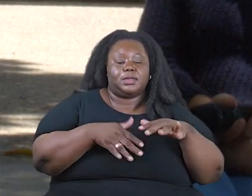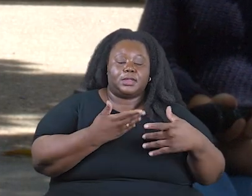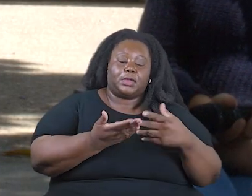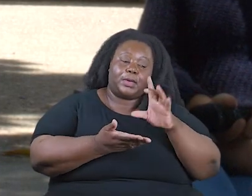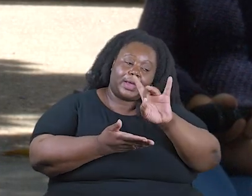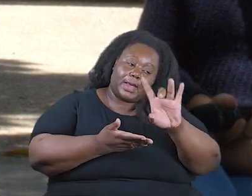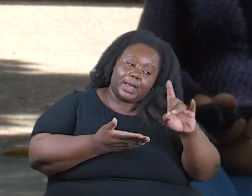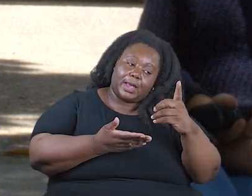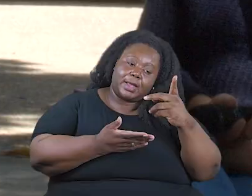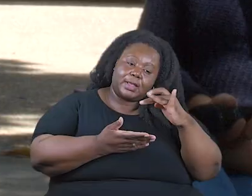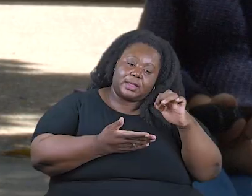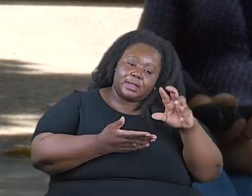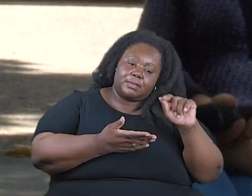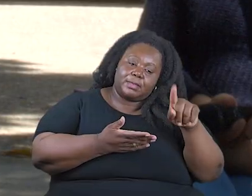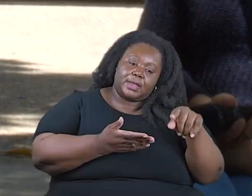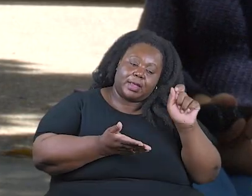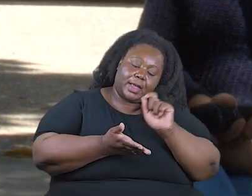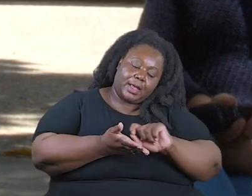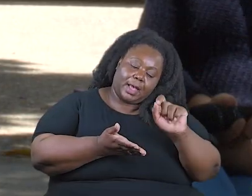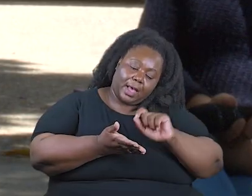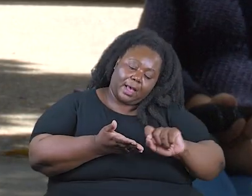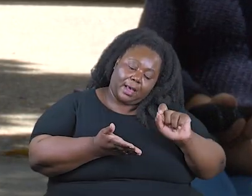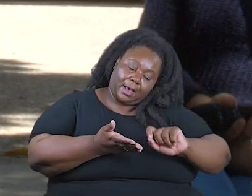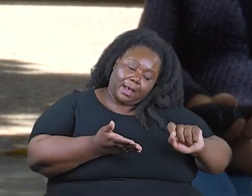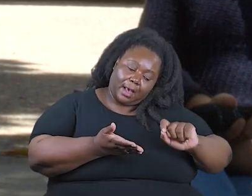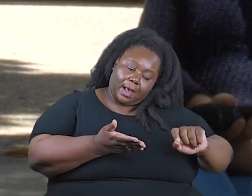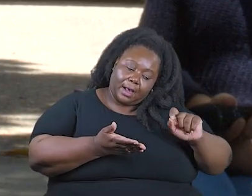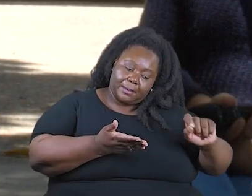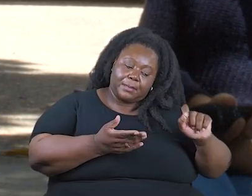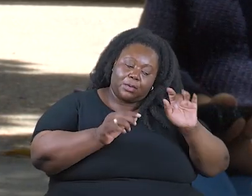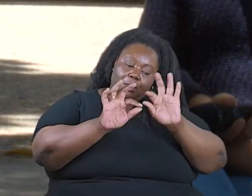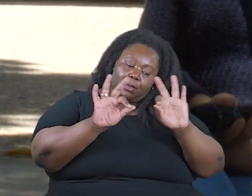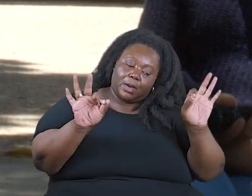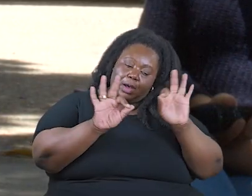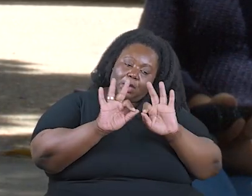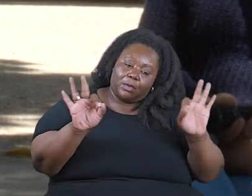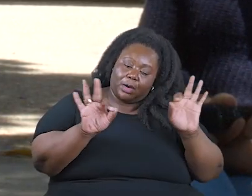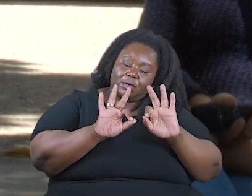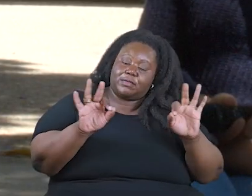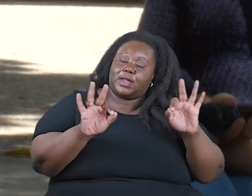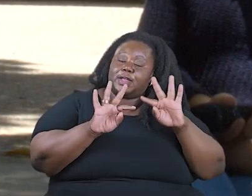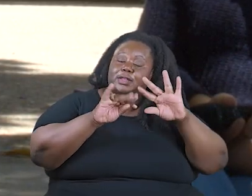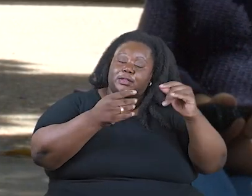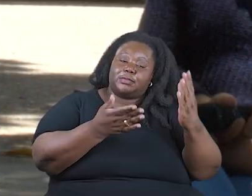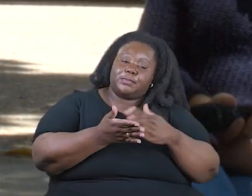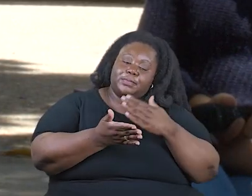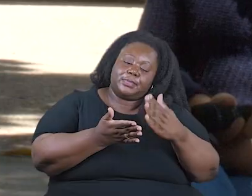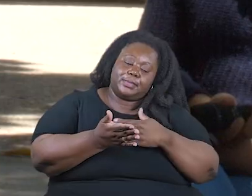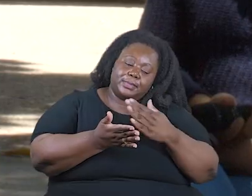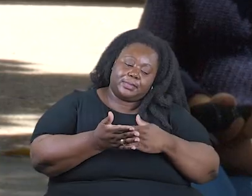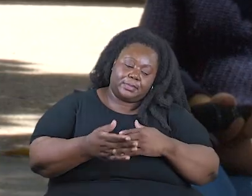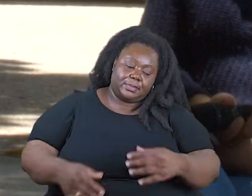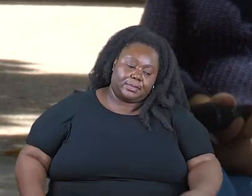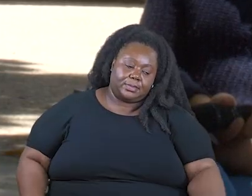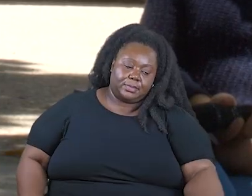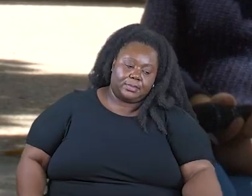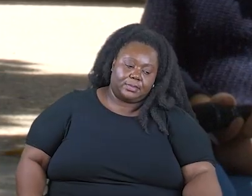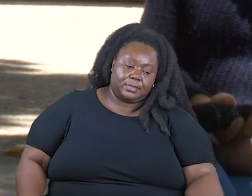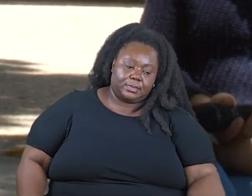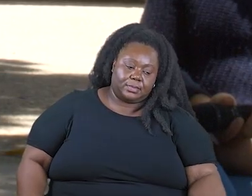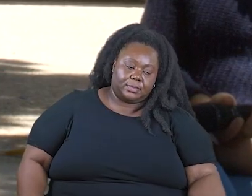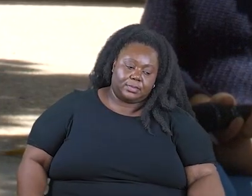Então, cada cópia do livro era toda manuscrito com essa frase em todas as páginas. O trabalho é uma